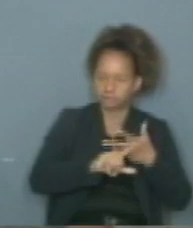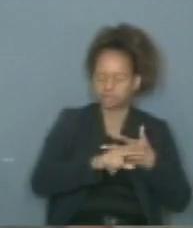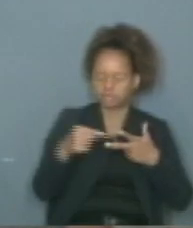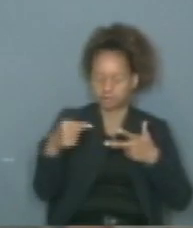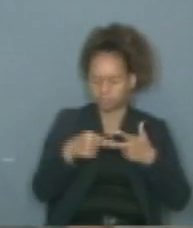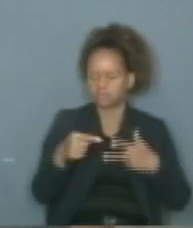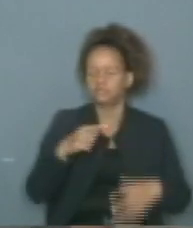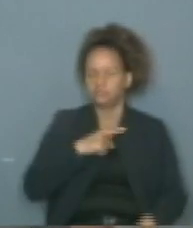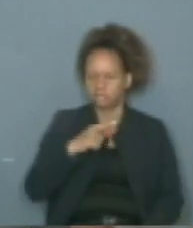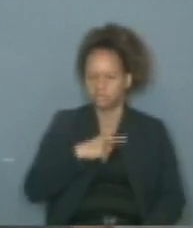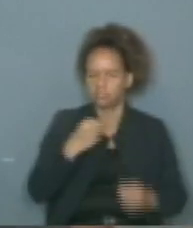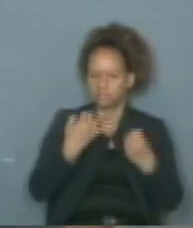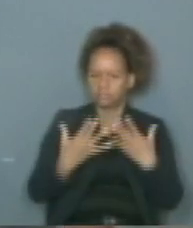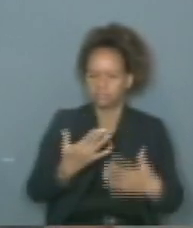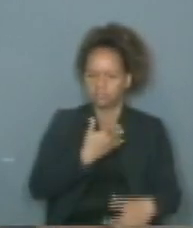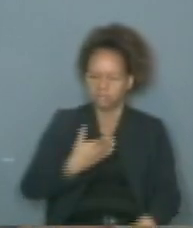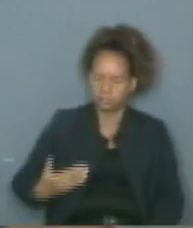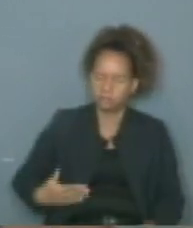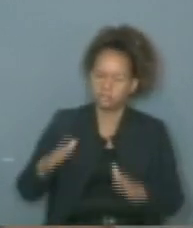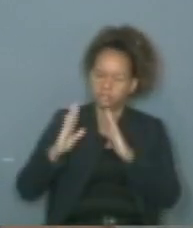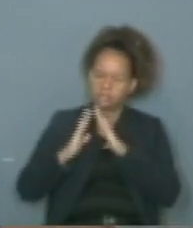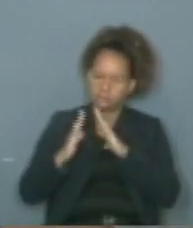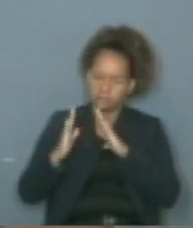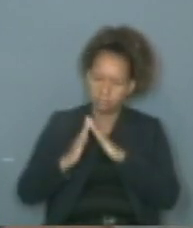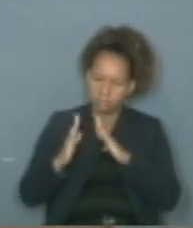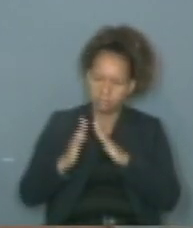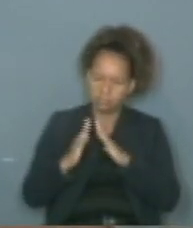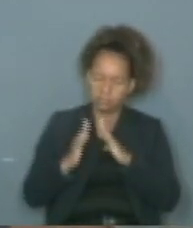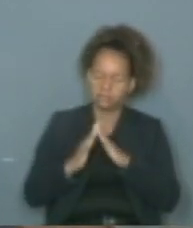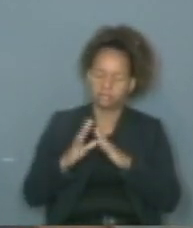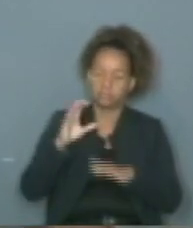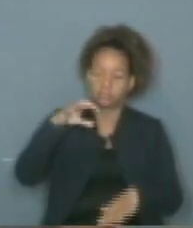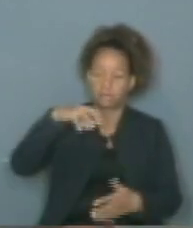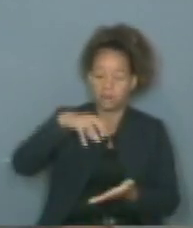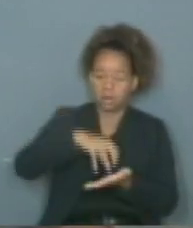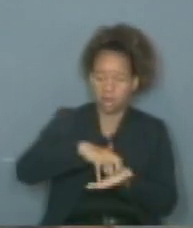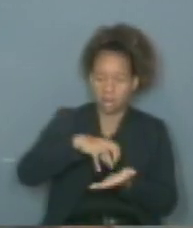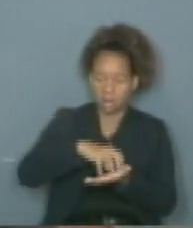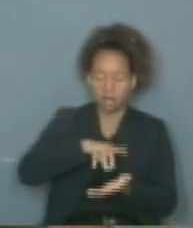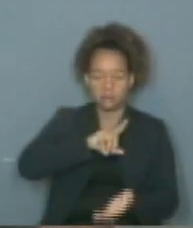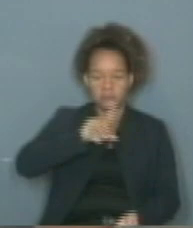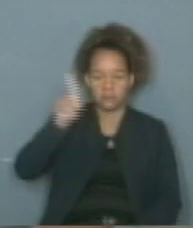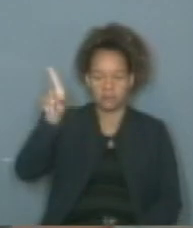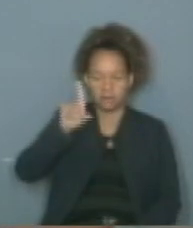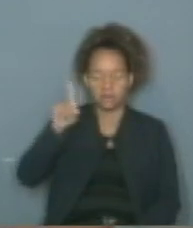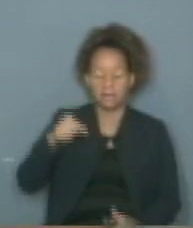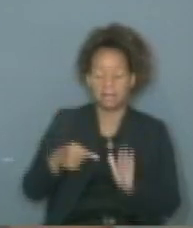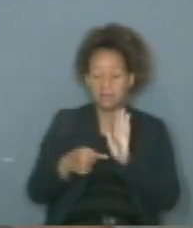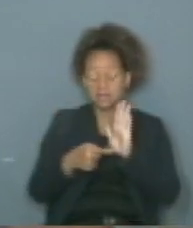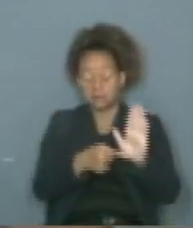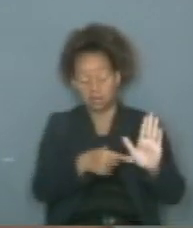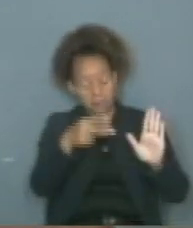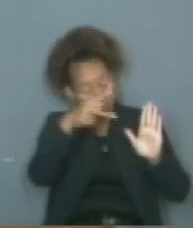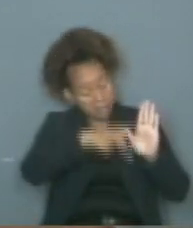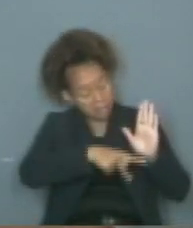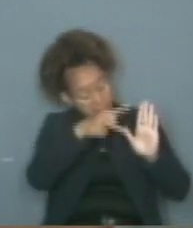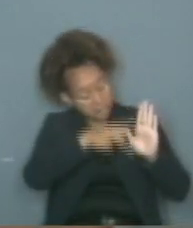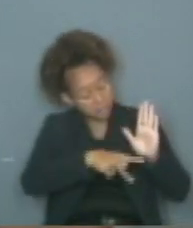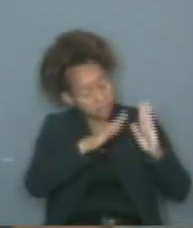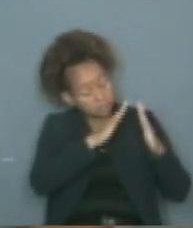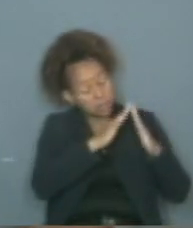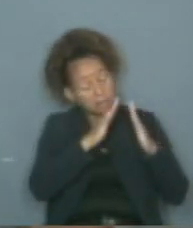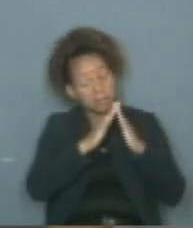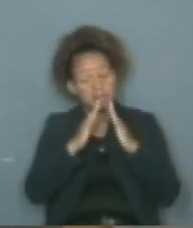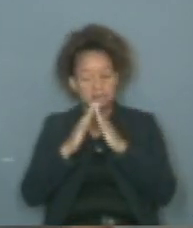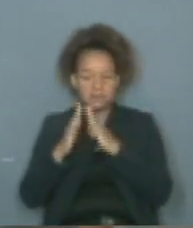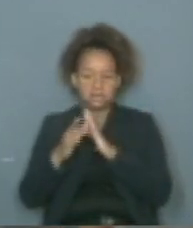deve realizar audiência pública com os moradores das áreas afetadas, apresentando o projeto